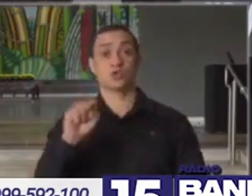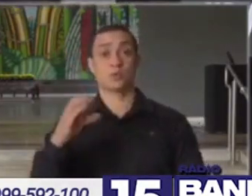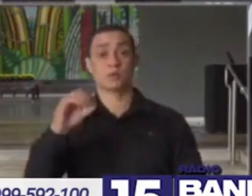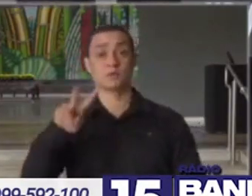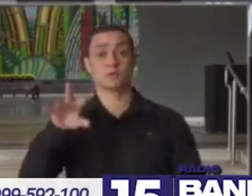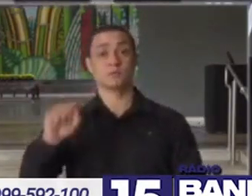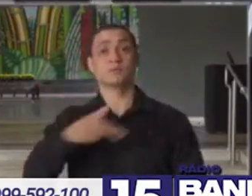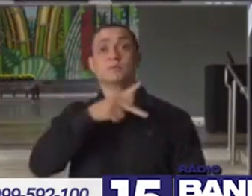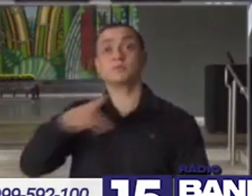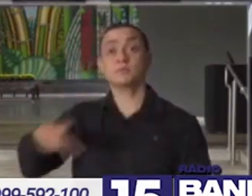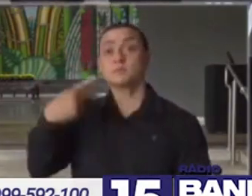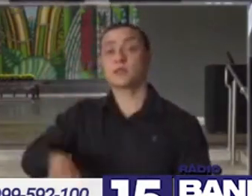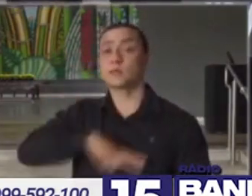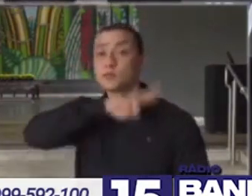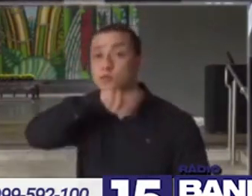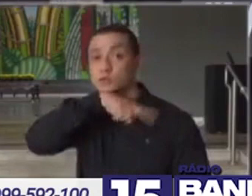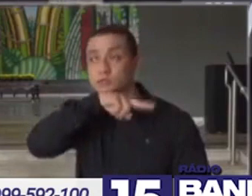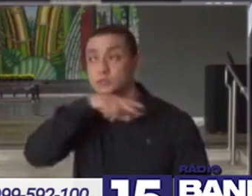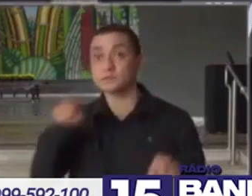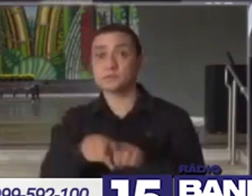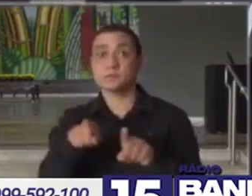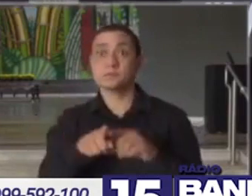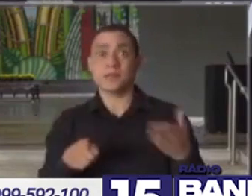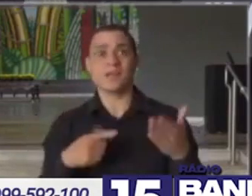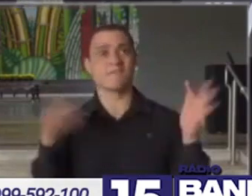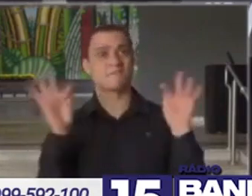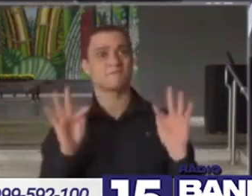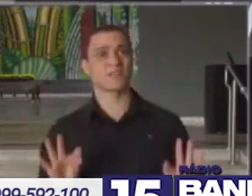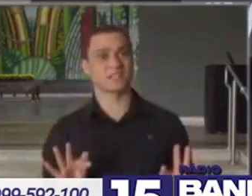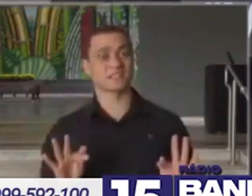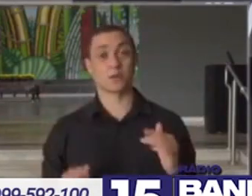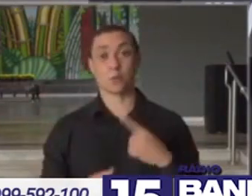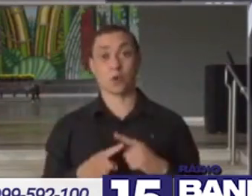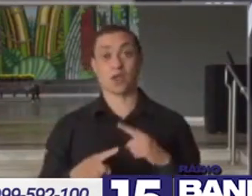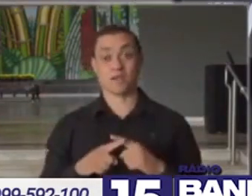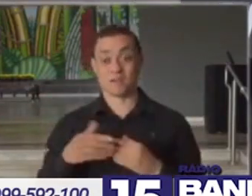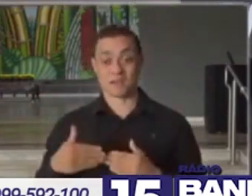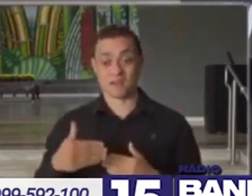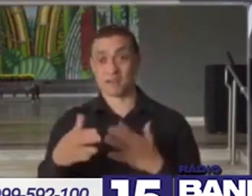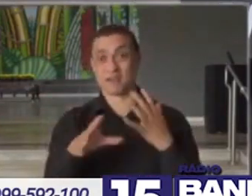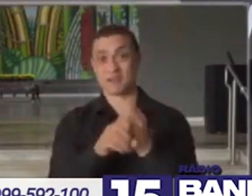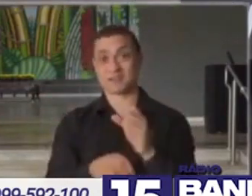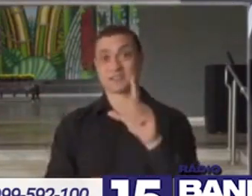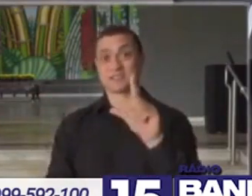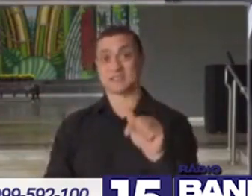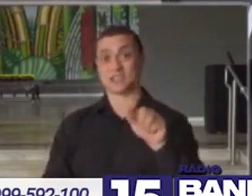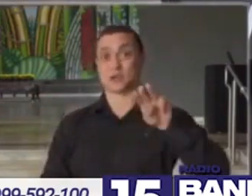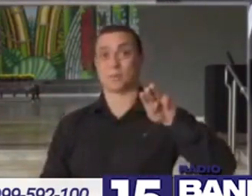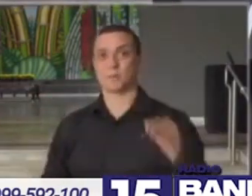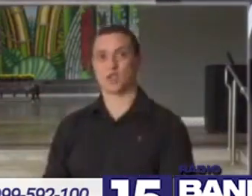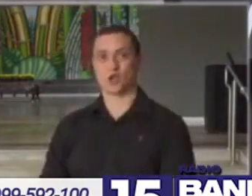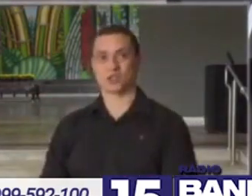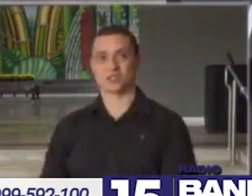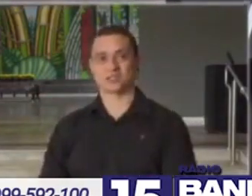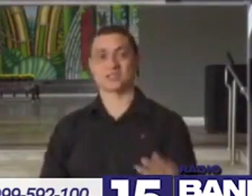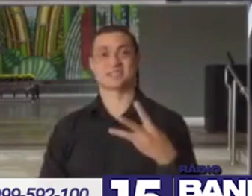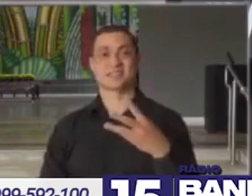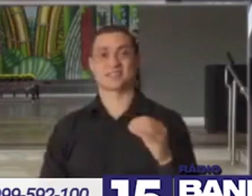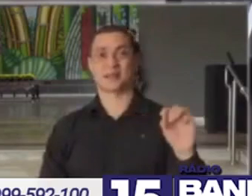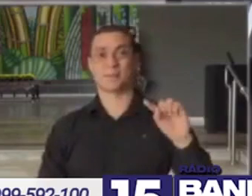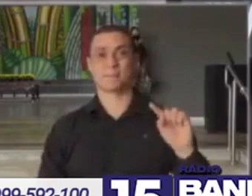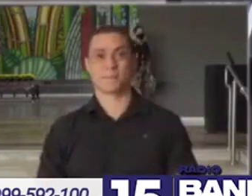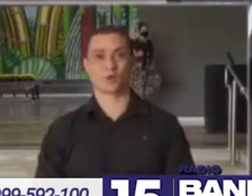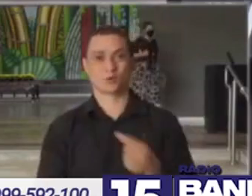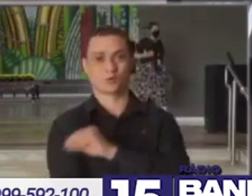Instituto Butantan, e que serão distribuídas em todo o nosso país. Esta é uma missão que muito nos